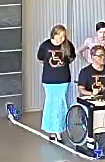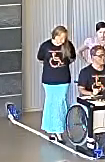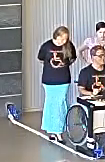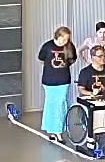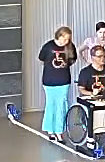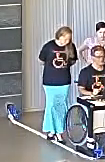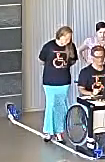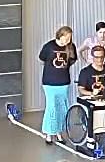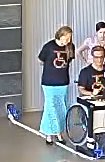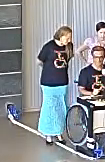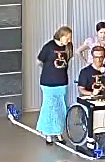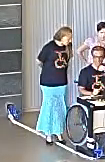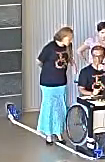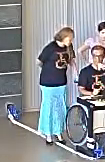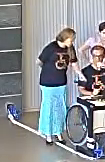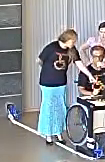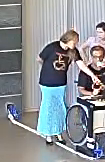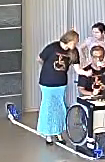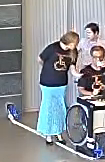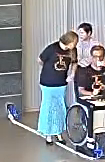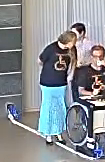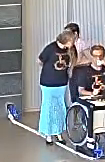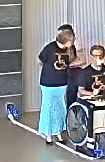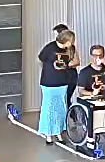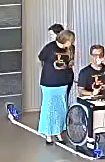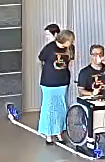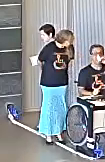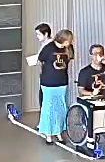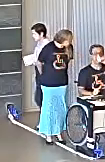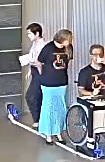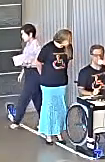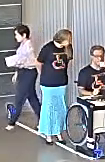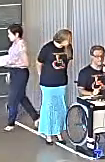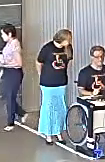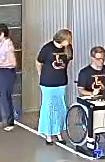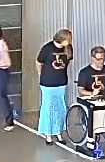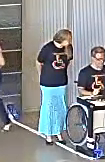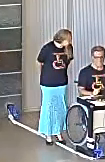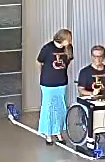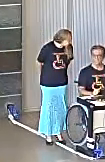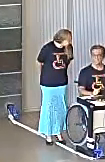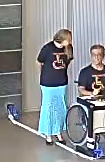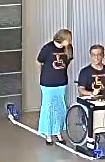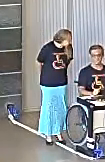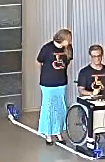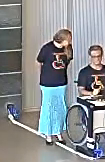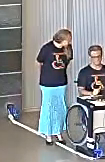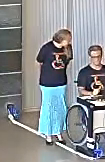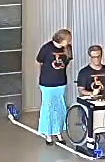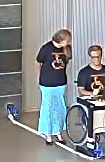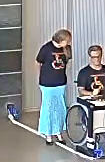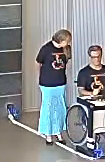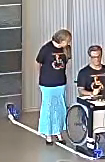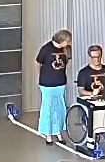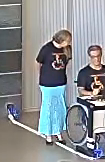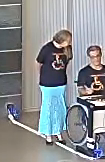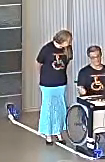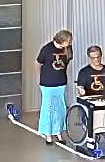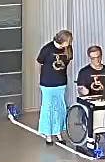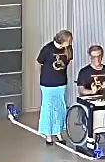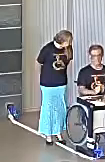Aceita esse tipo de veículos que não contemplam as plataformas né issso é importante para ficar Claro porque senão fica parecendo que a